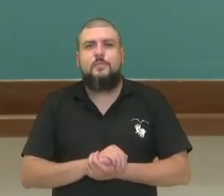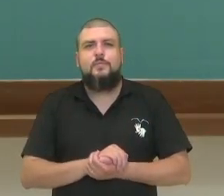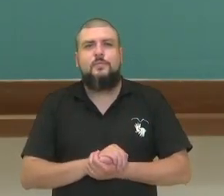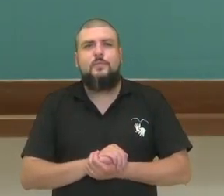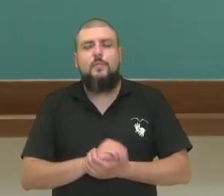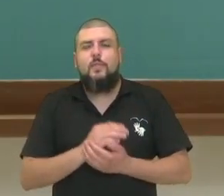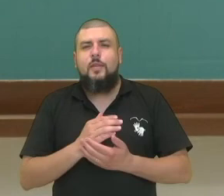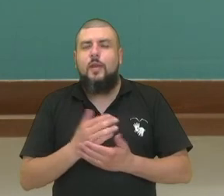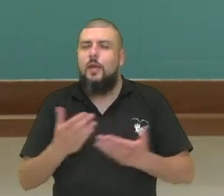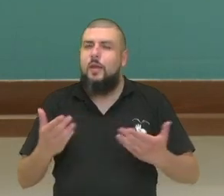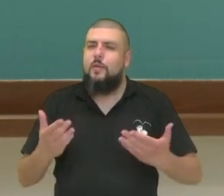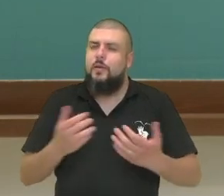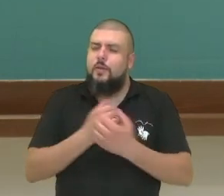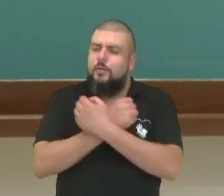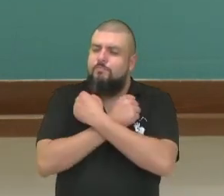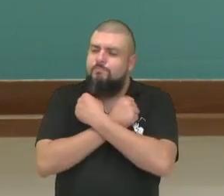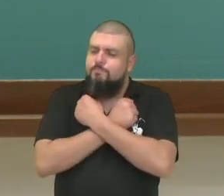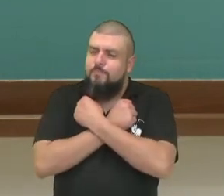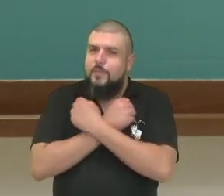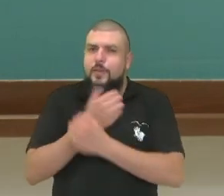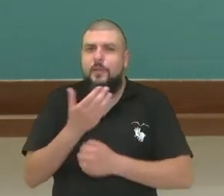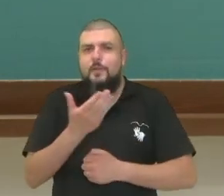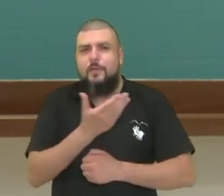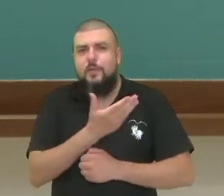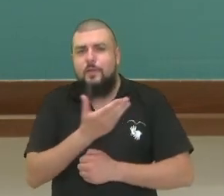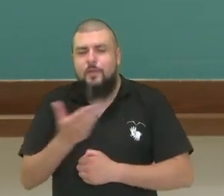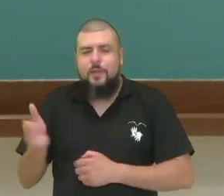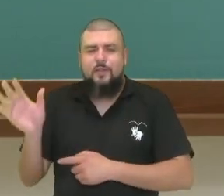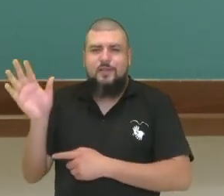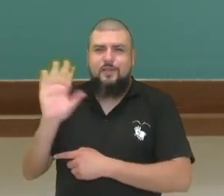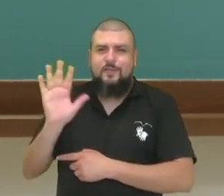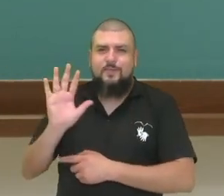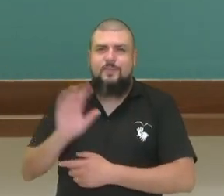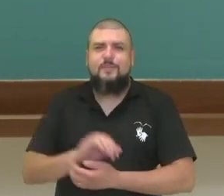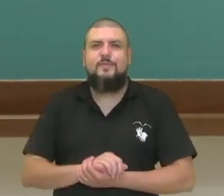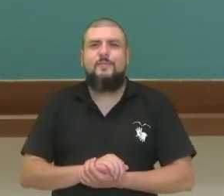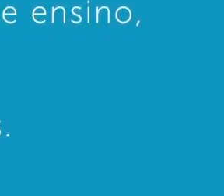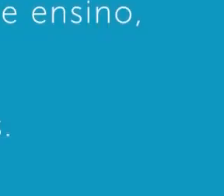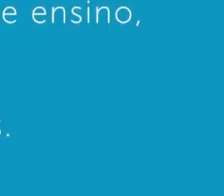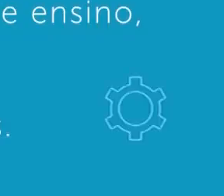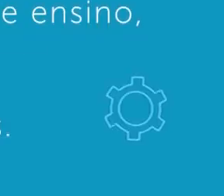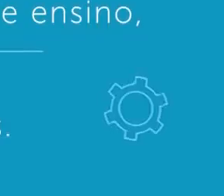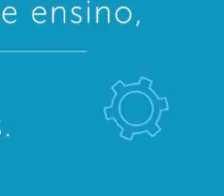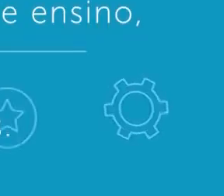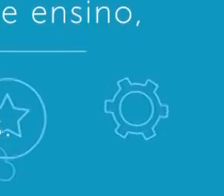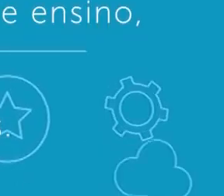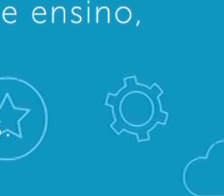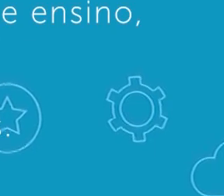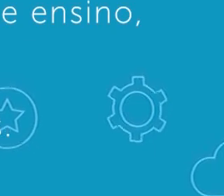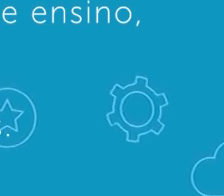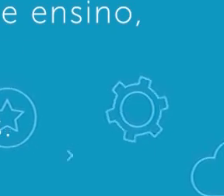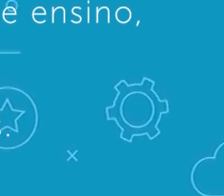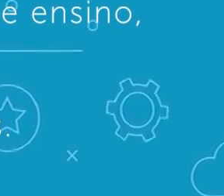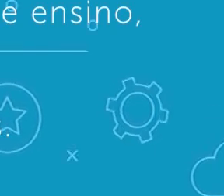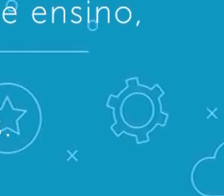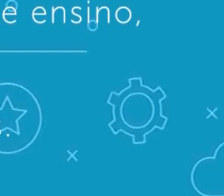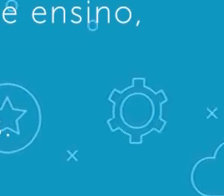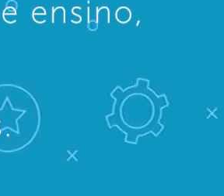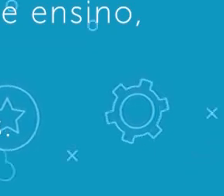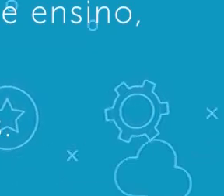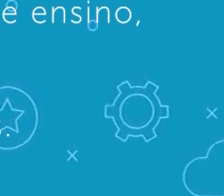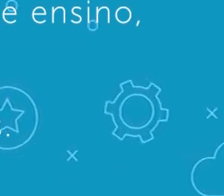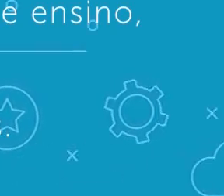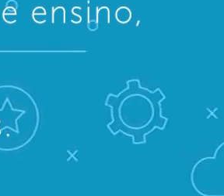professora deixa aquele abraço bem apertado para você só e até mais E aí